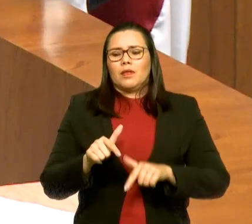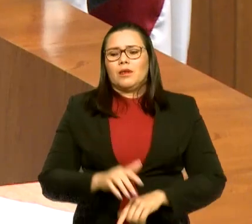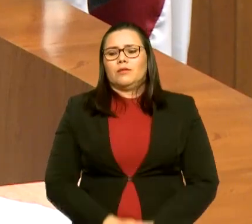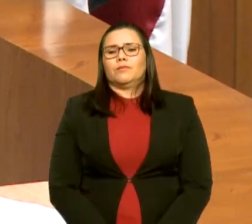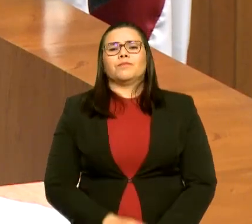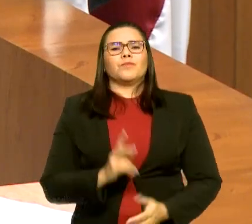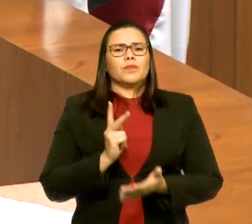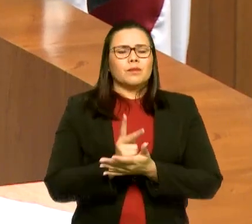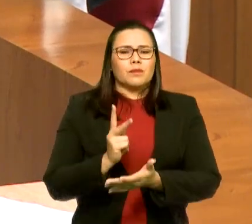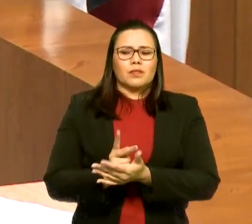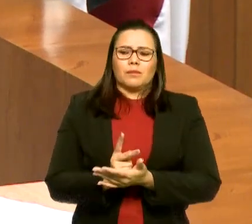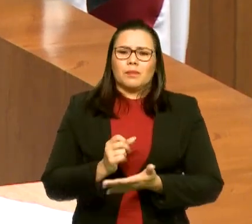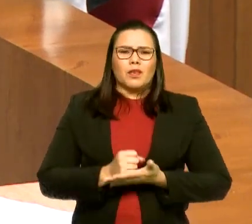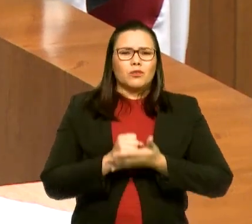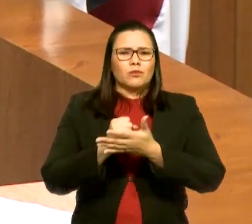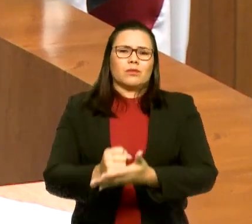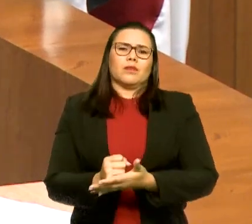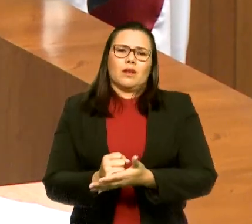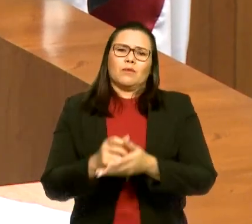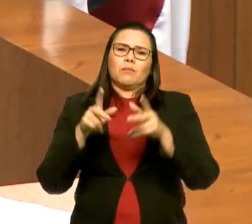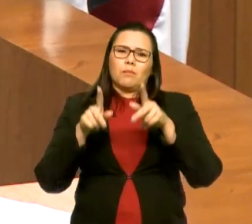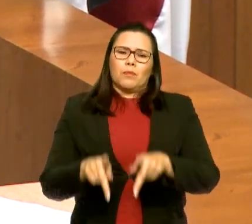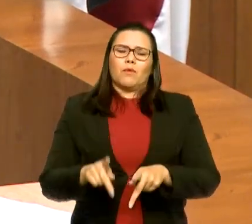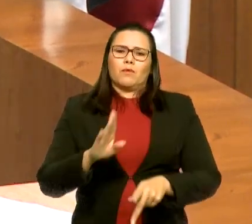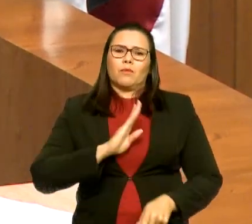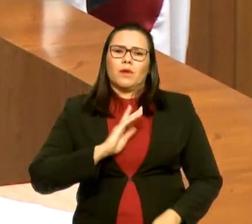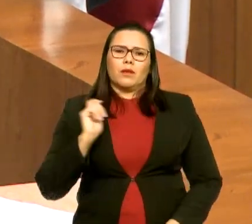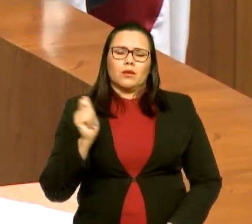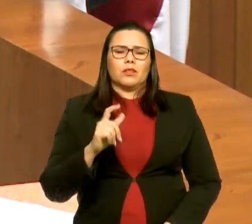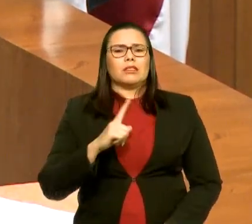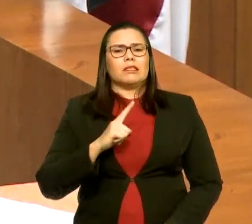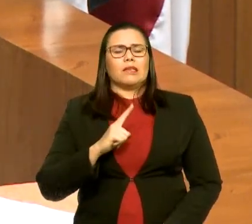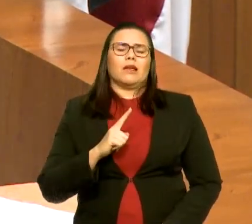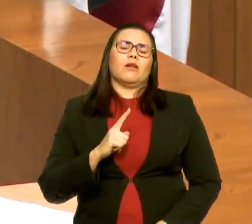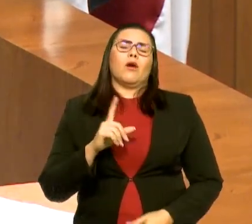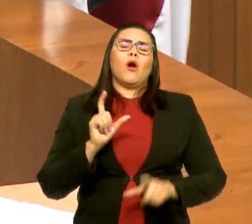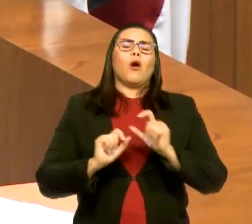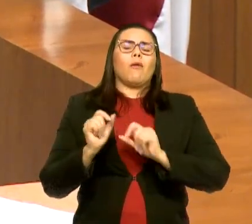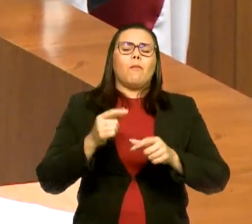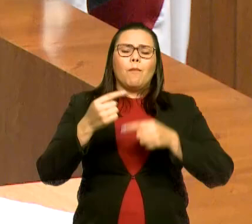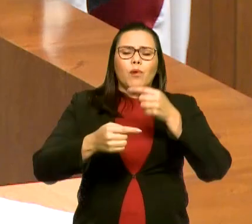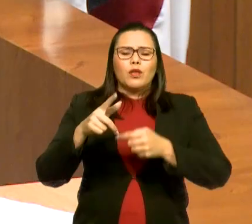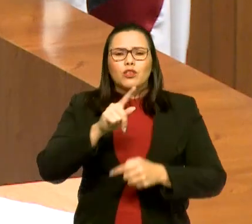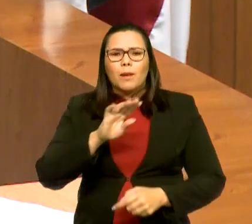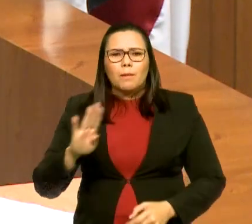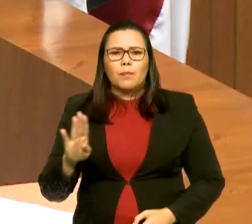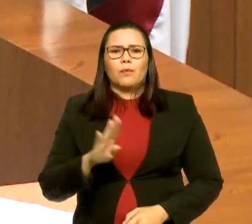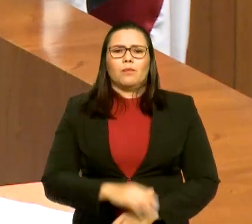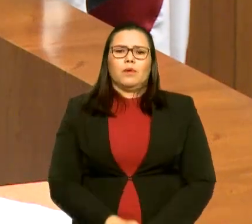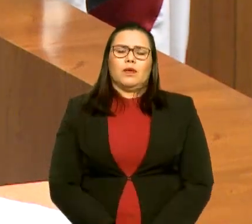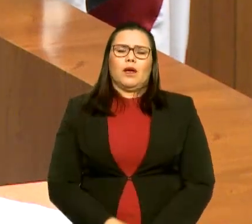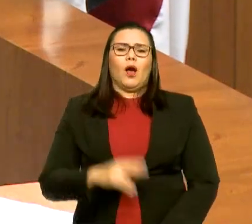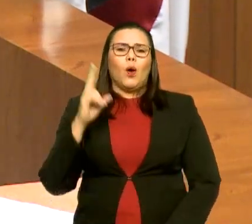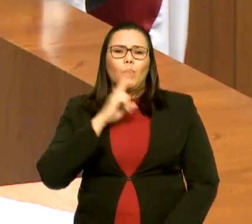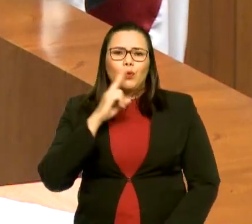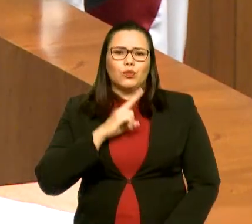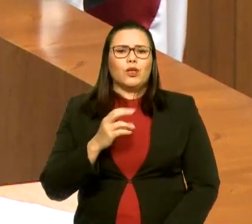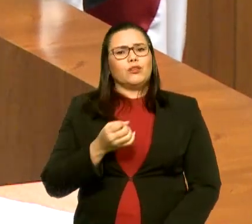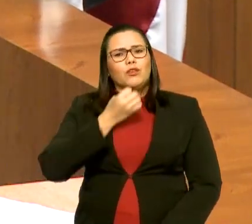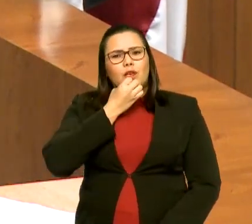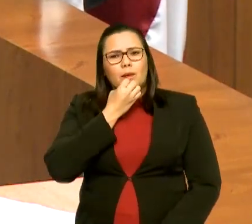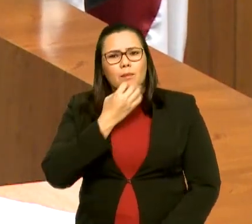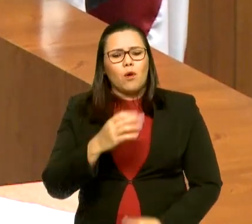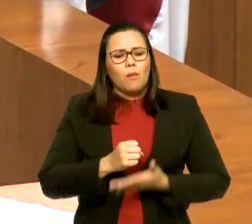lugar de destaque que merece, com acesso às políticas públicas com eficiência e agilidade. Senhoras